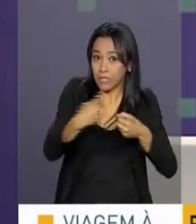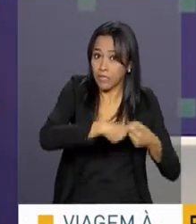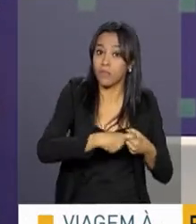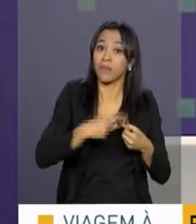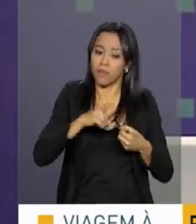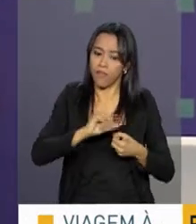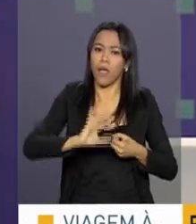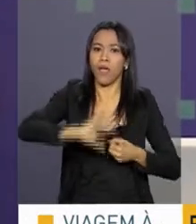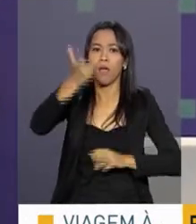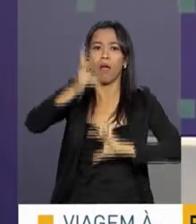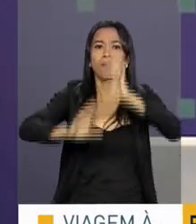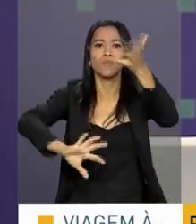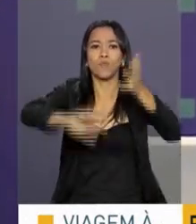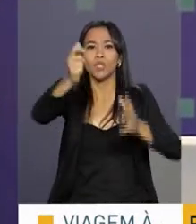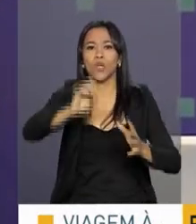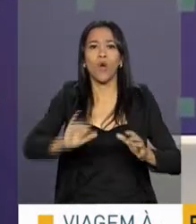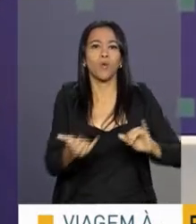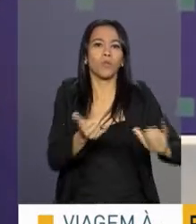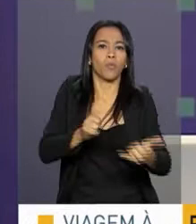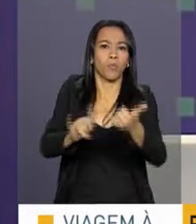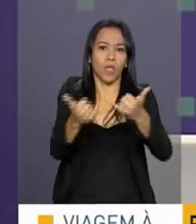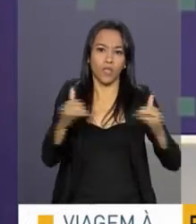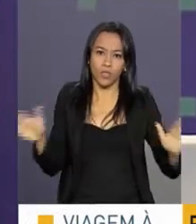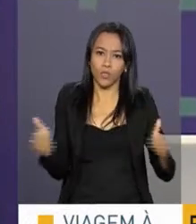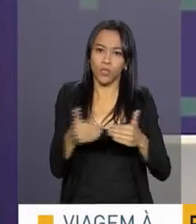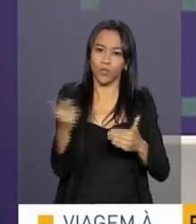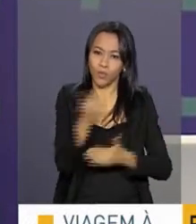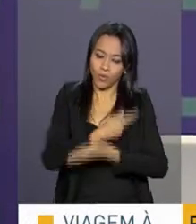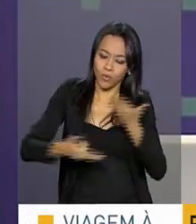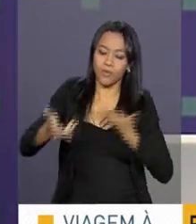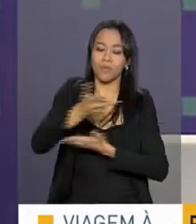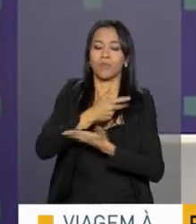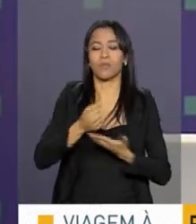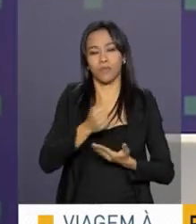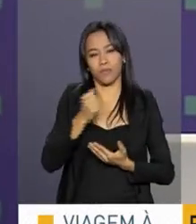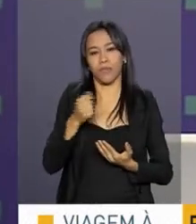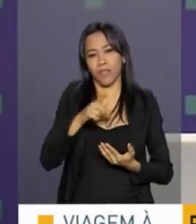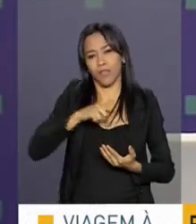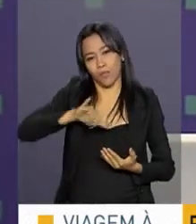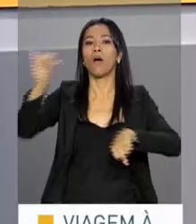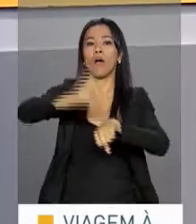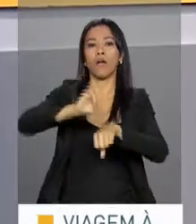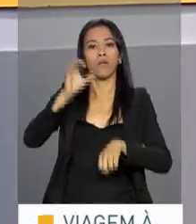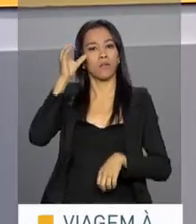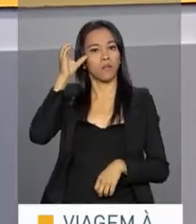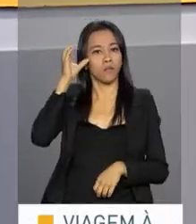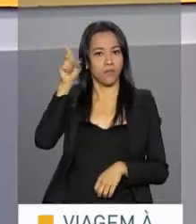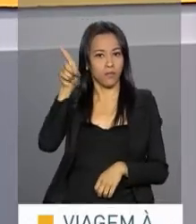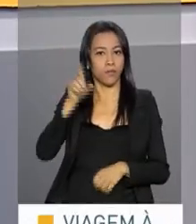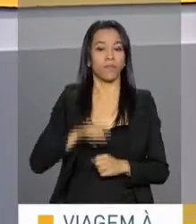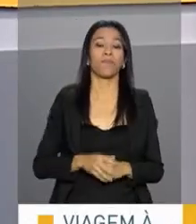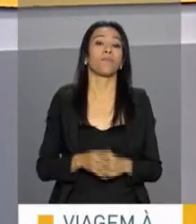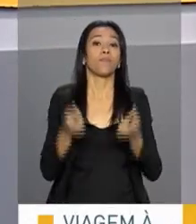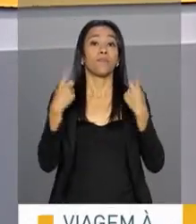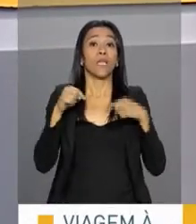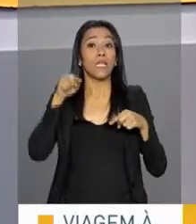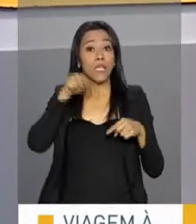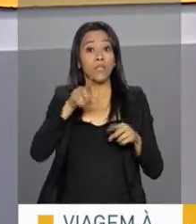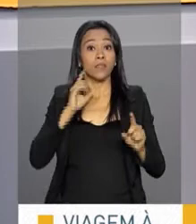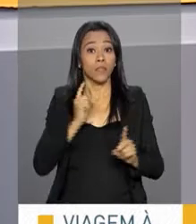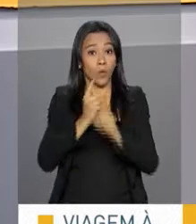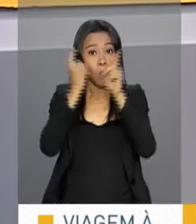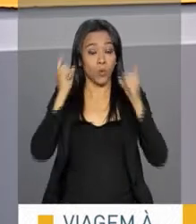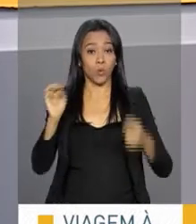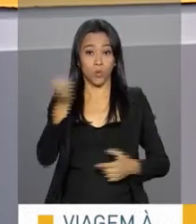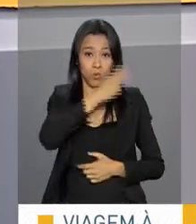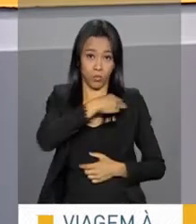oportunidades surgirão e os nossos países se beneficiarão mutuamente dessas oportunidades. Durante o evento, o ministro dos